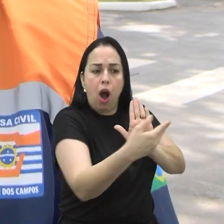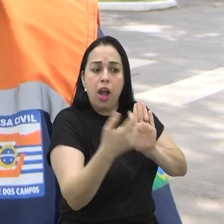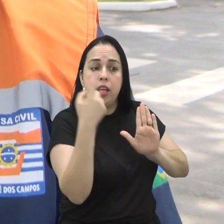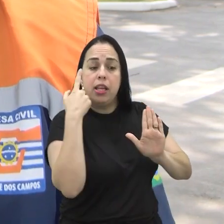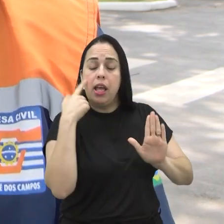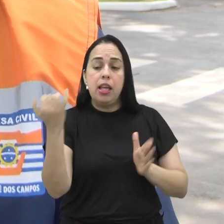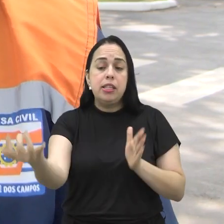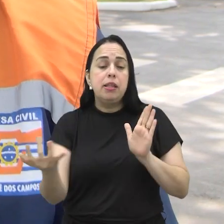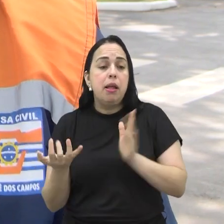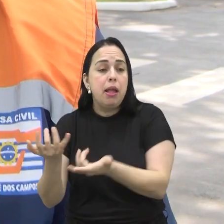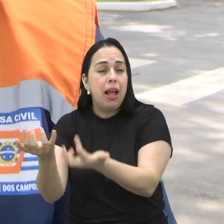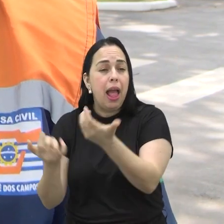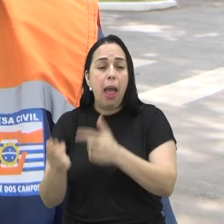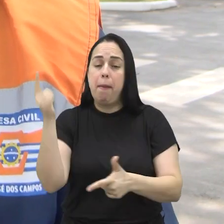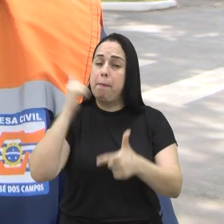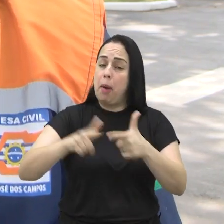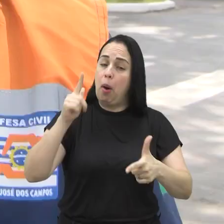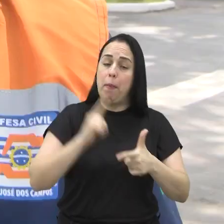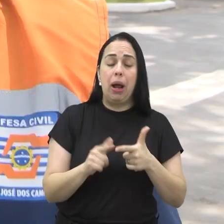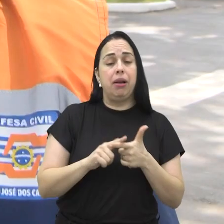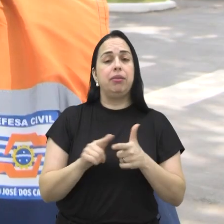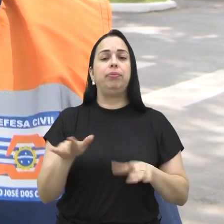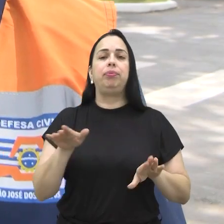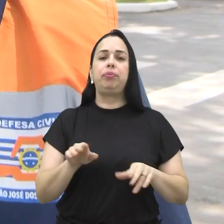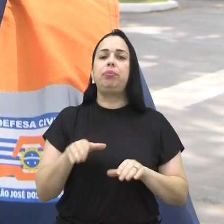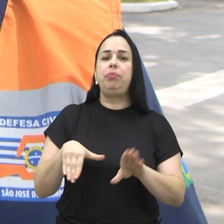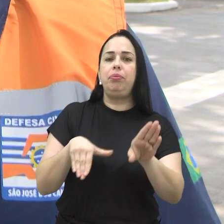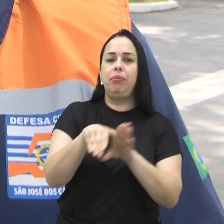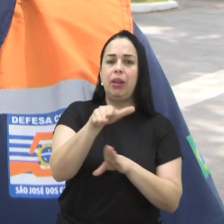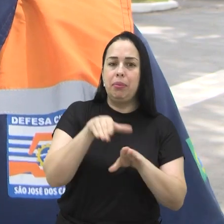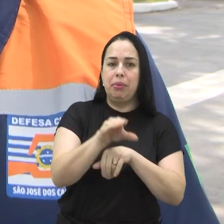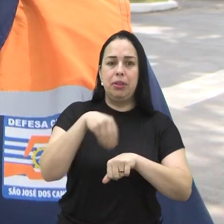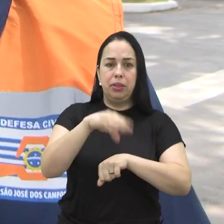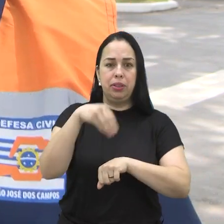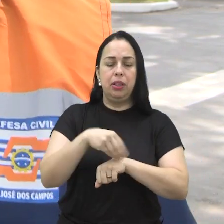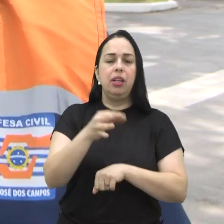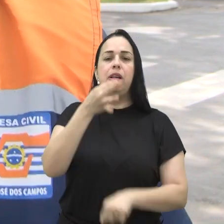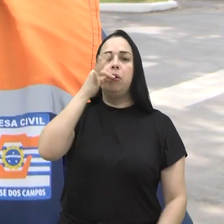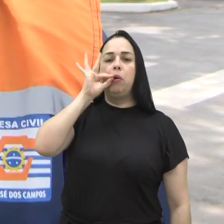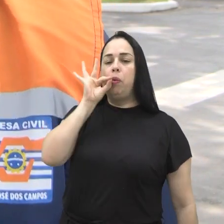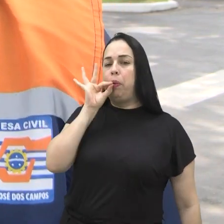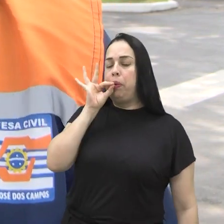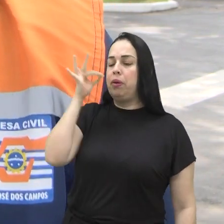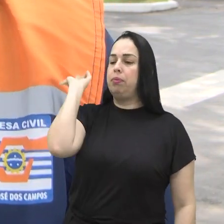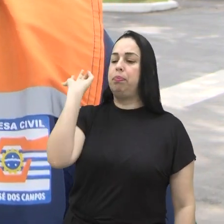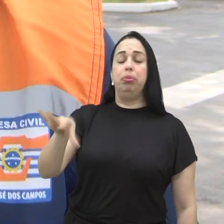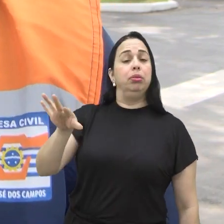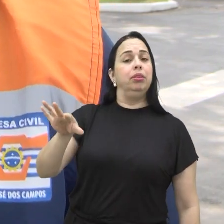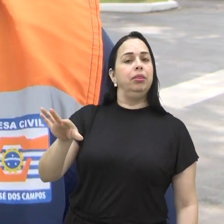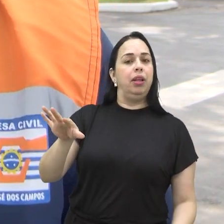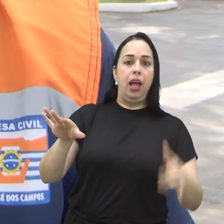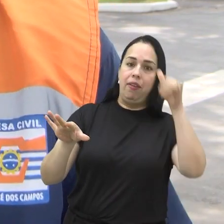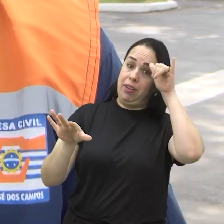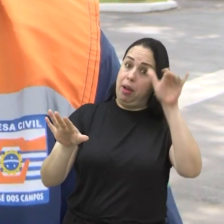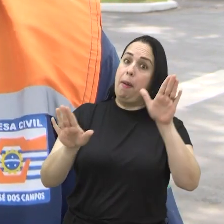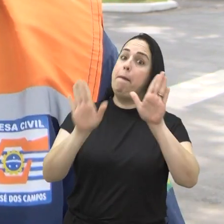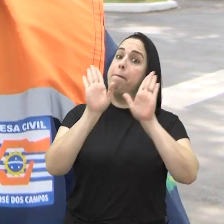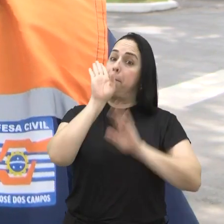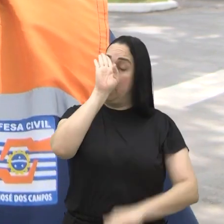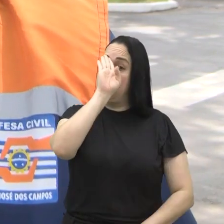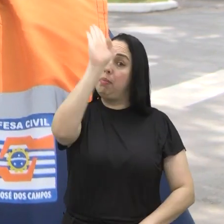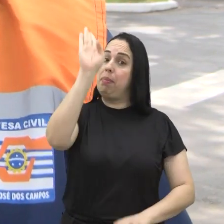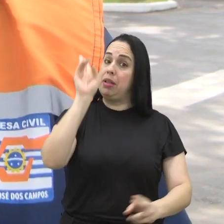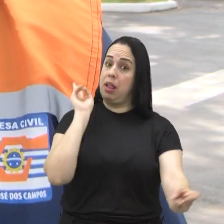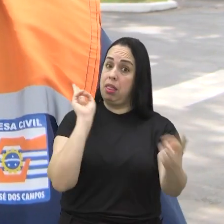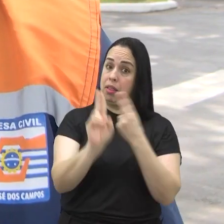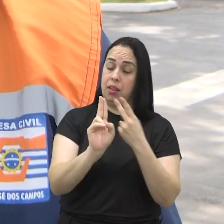das queimadas, quanto conversando com os moradores. Algumas dicas são não jogar bita de cigarro, principalmente em rodovias,